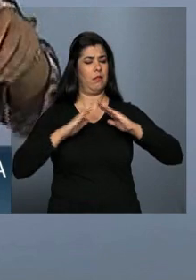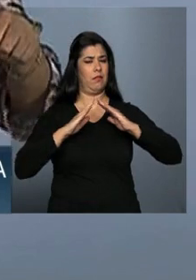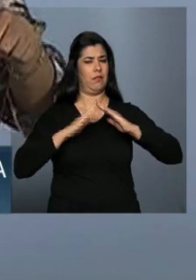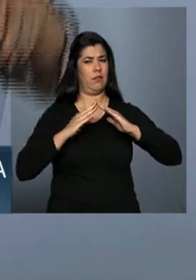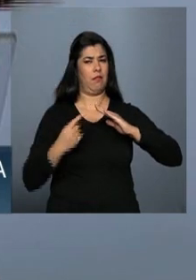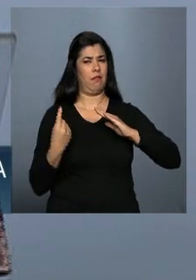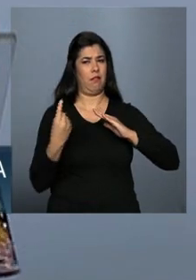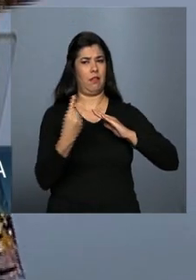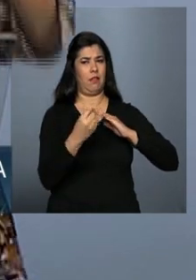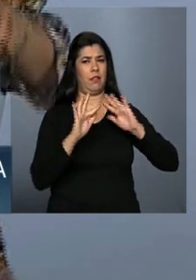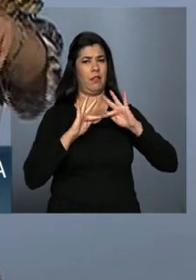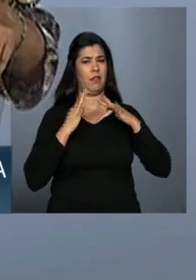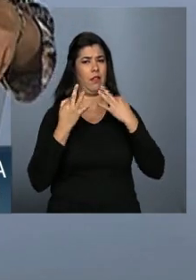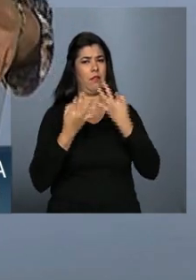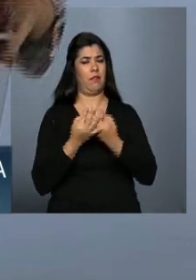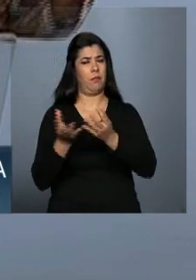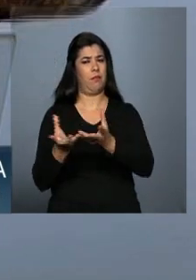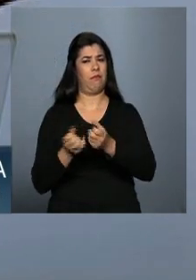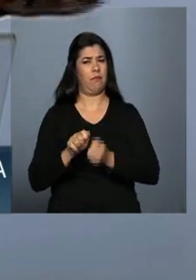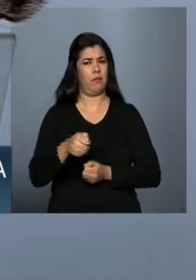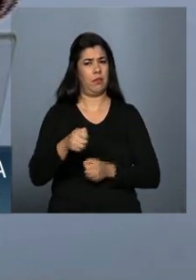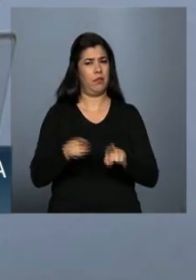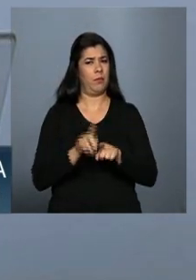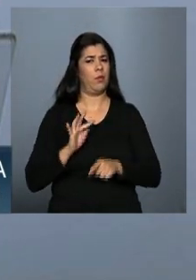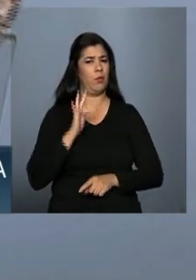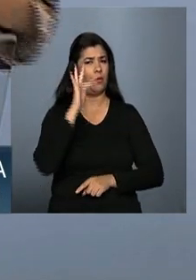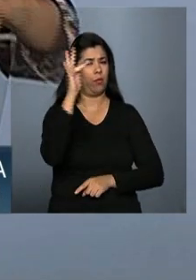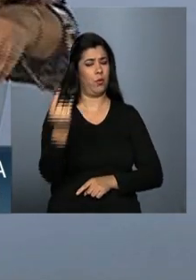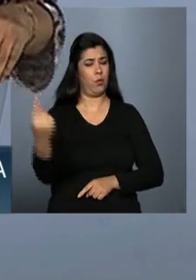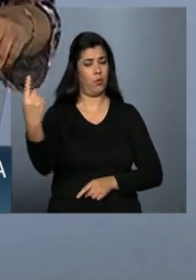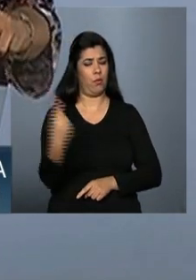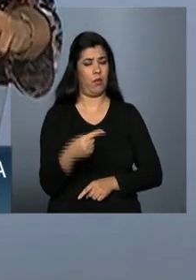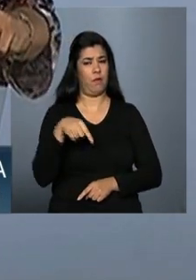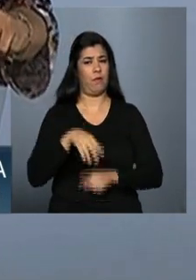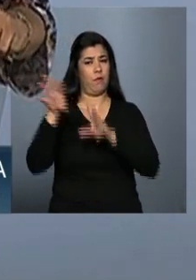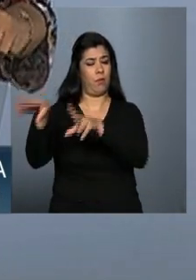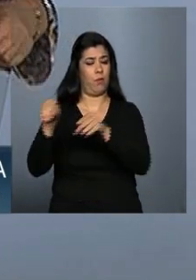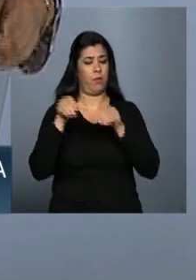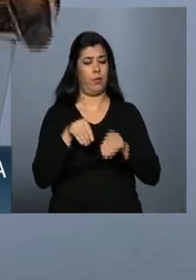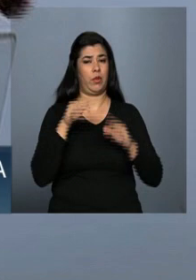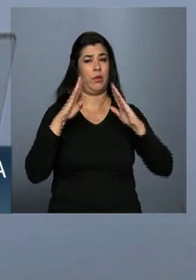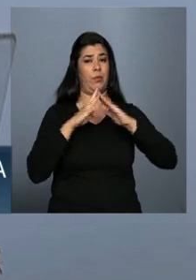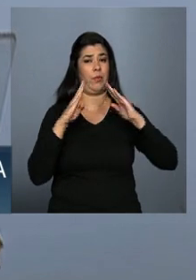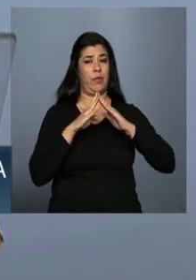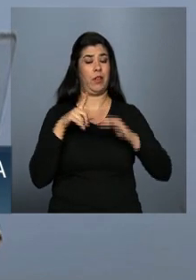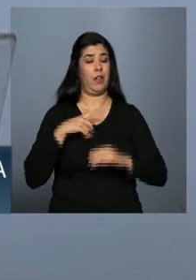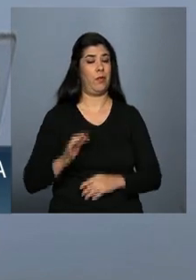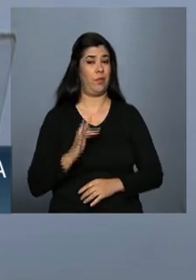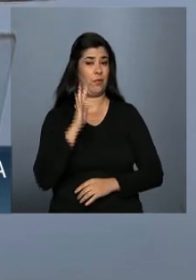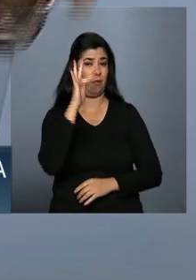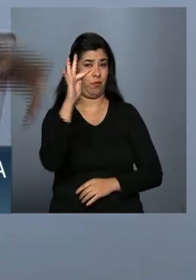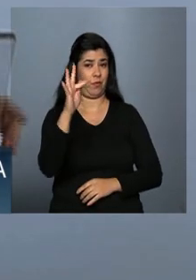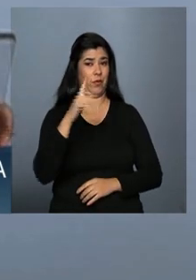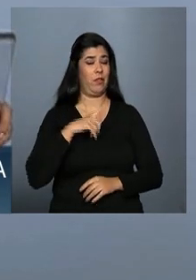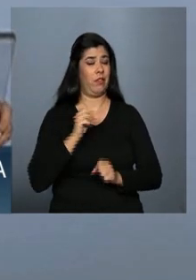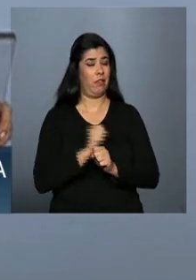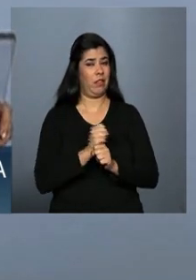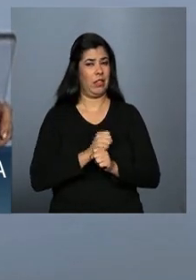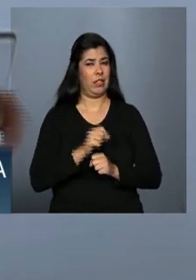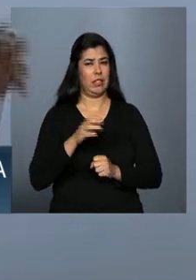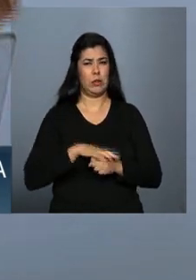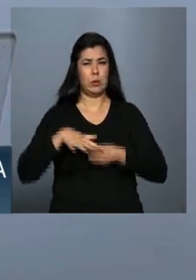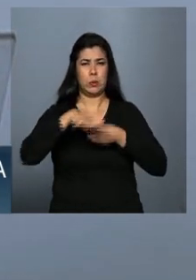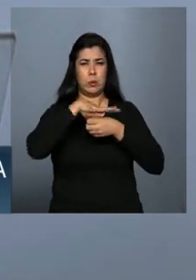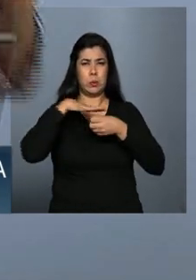das famílias que receberam a chave, que vão morar aqui, e daqui a alguns dias aqui estará cheio